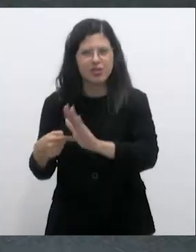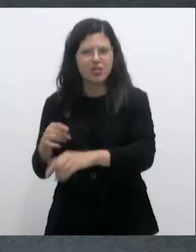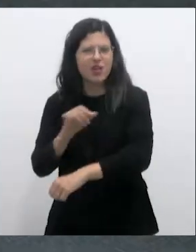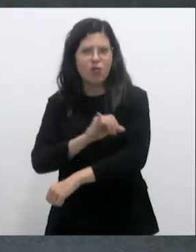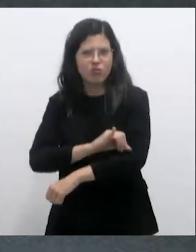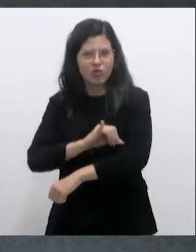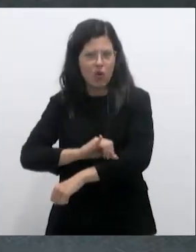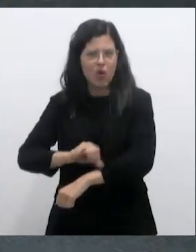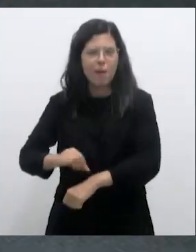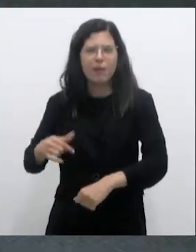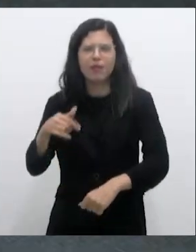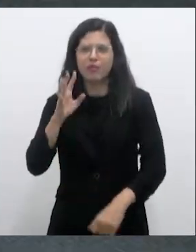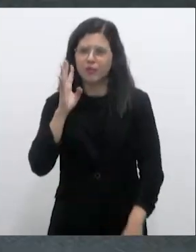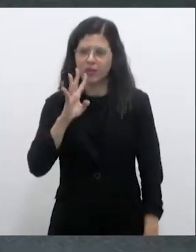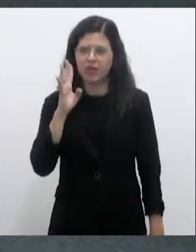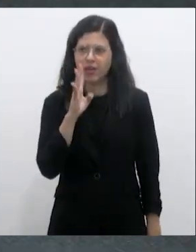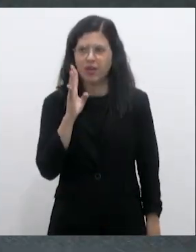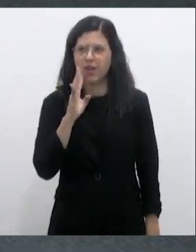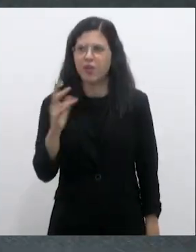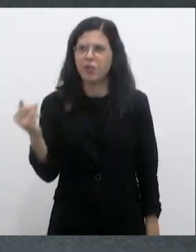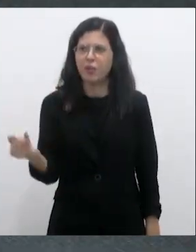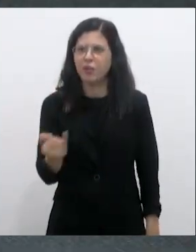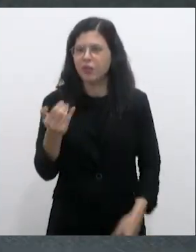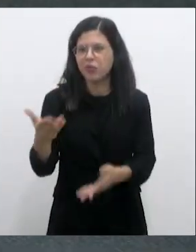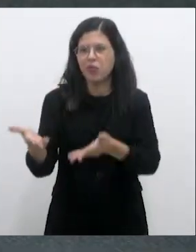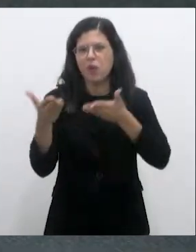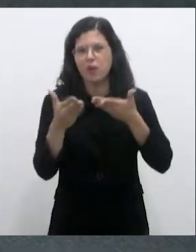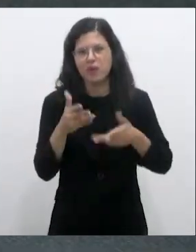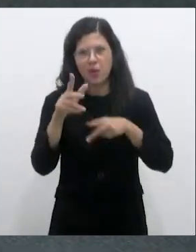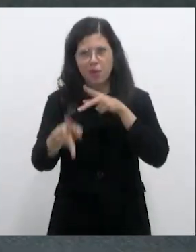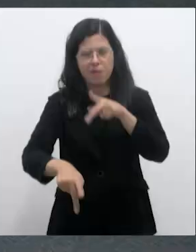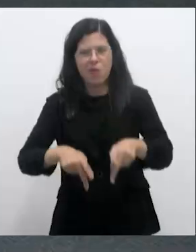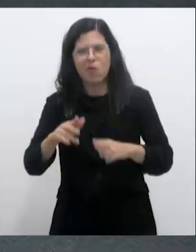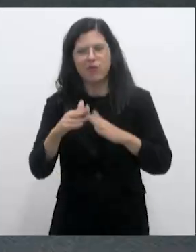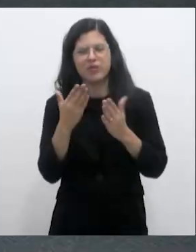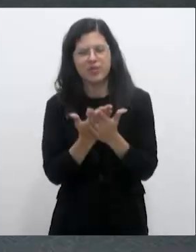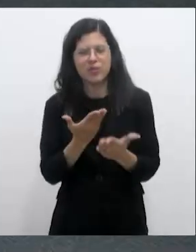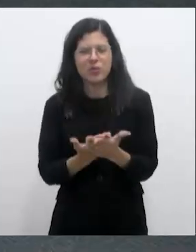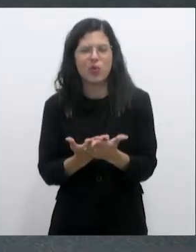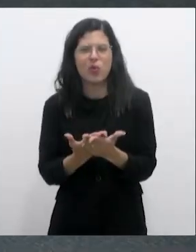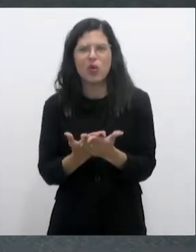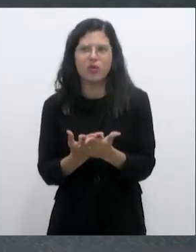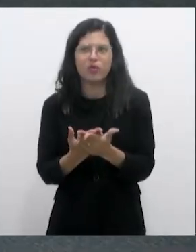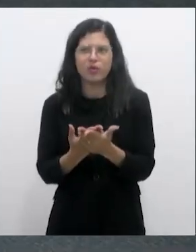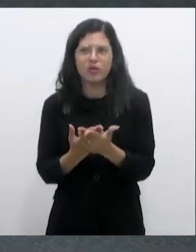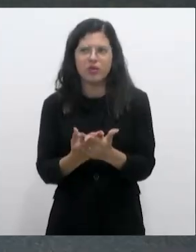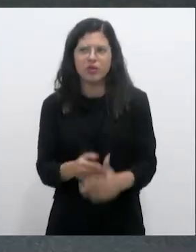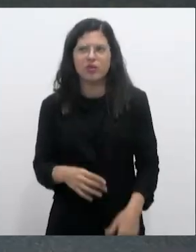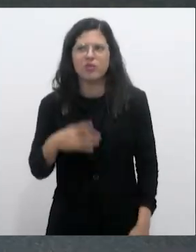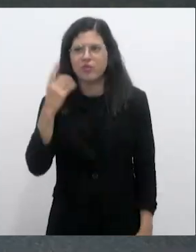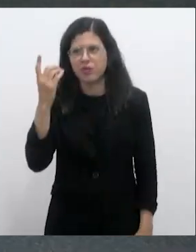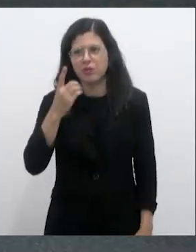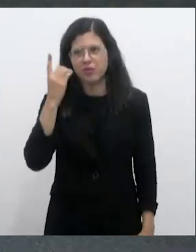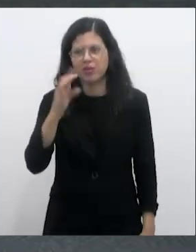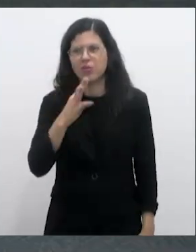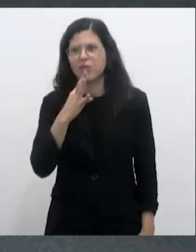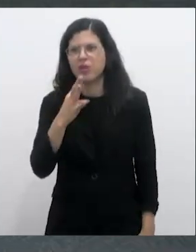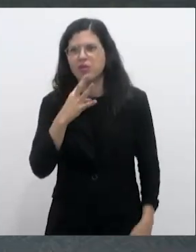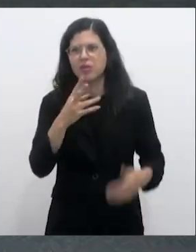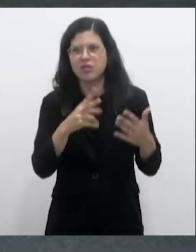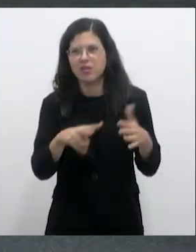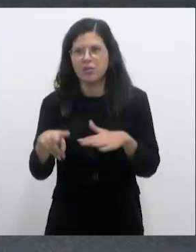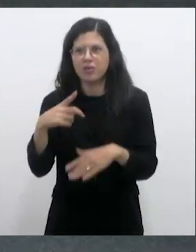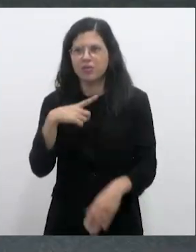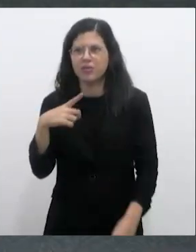está muito legal, vale a pena convidar o público, as escolas, que os deputados e deputadas conhecem. E essa semana